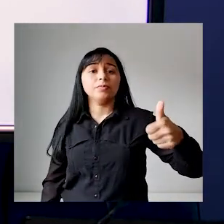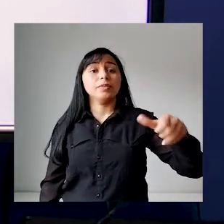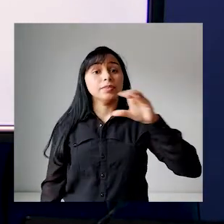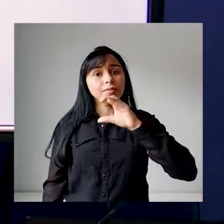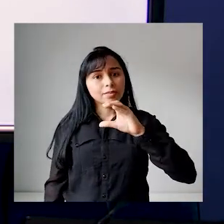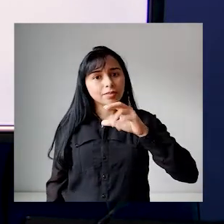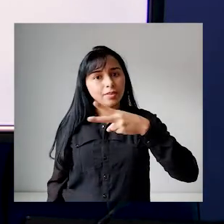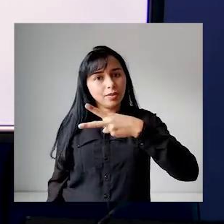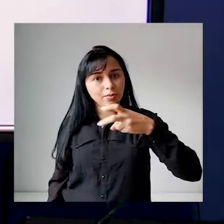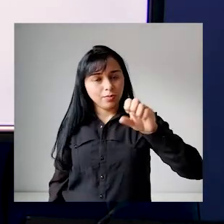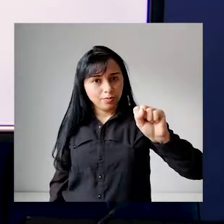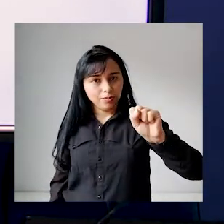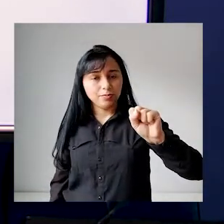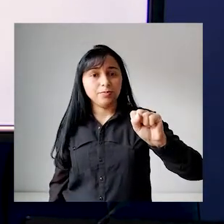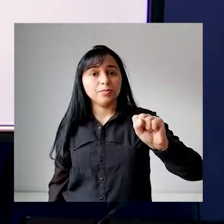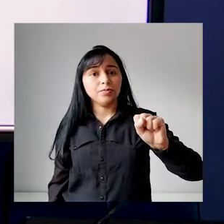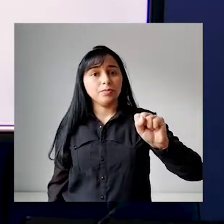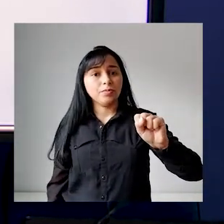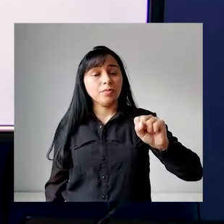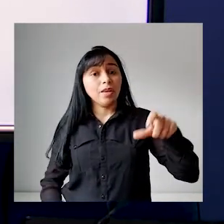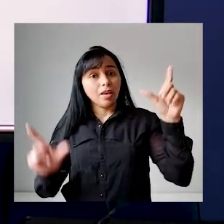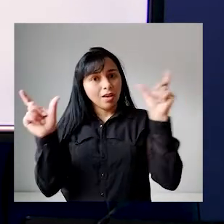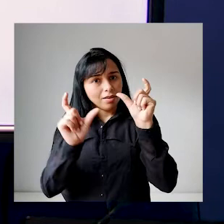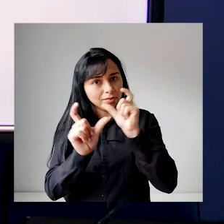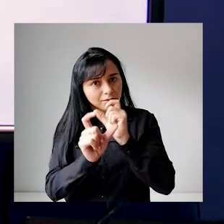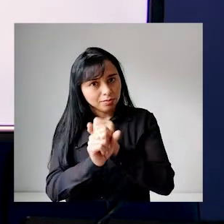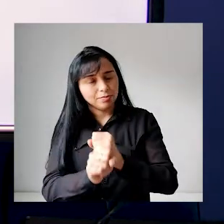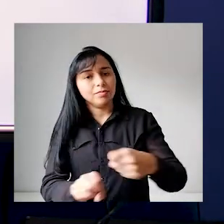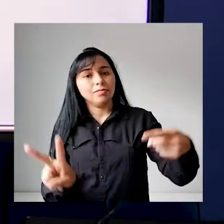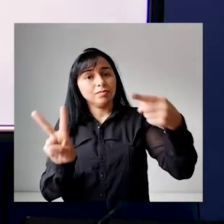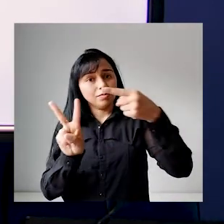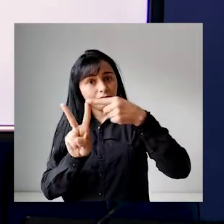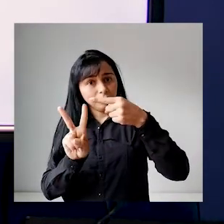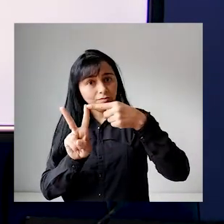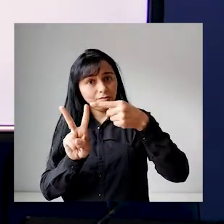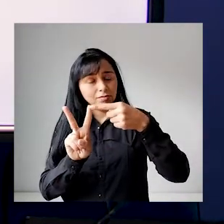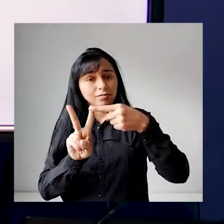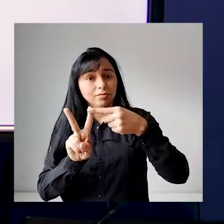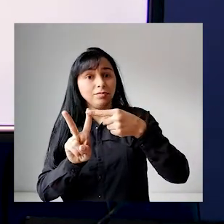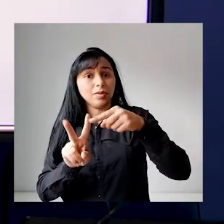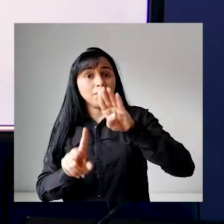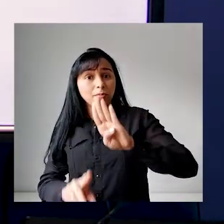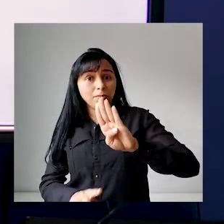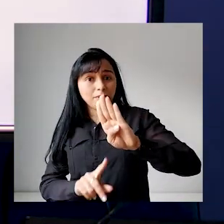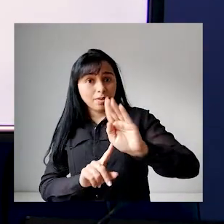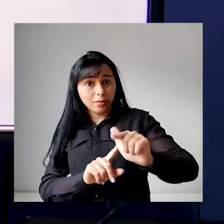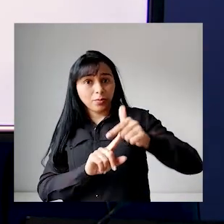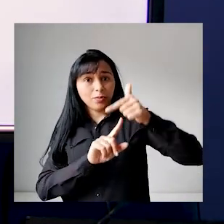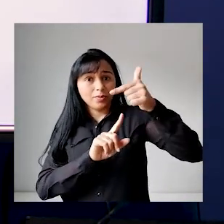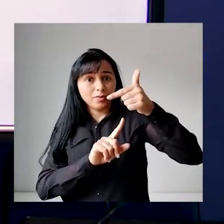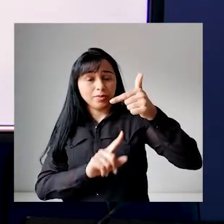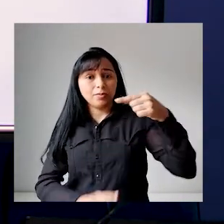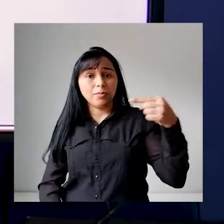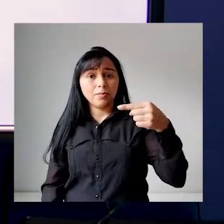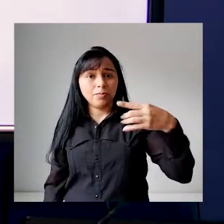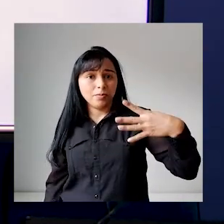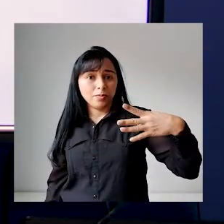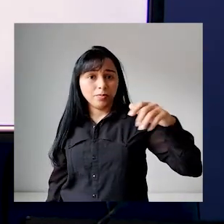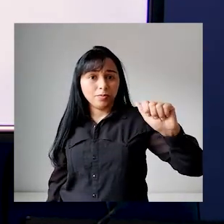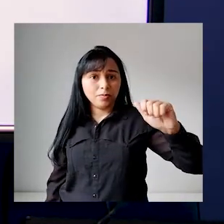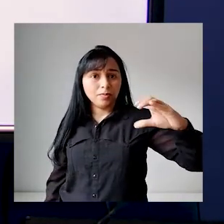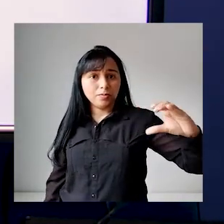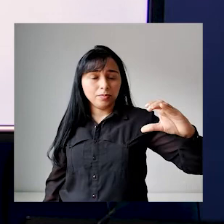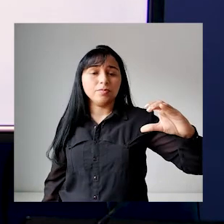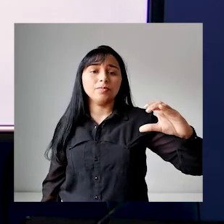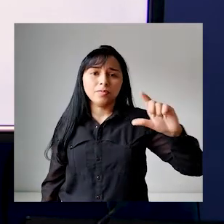a expressão raiz quadrada de B ao quadrado menos 4AC é definida no conjunto dos números